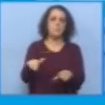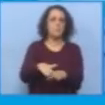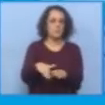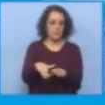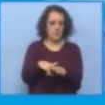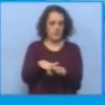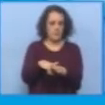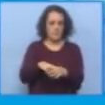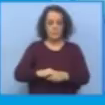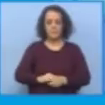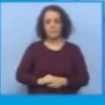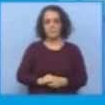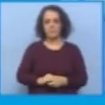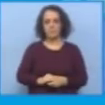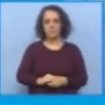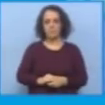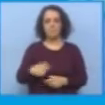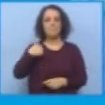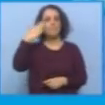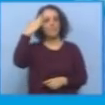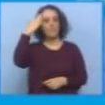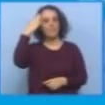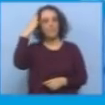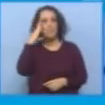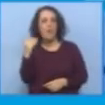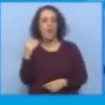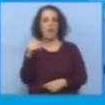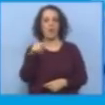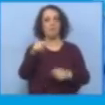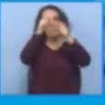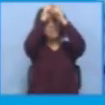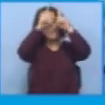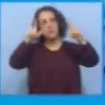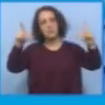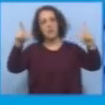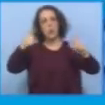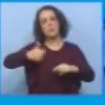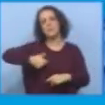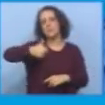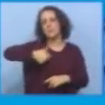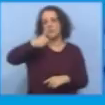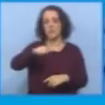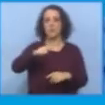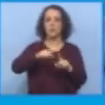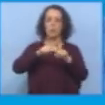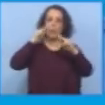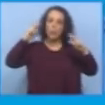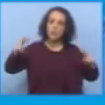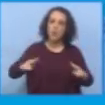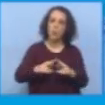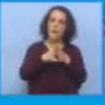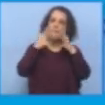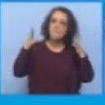Eu acho que é uma dimensão fundamental de toda a ação pastoral, esta dos grandes encontros, da